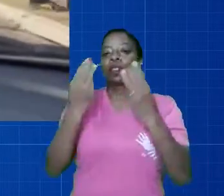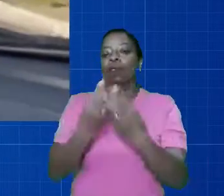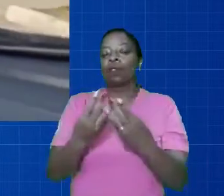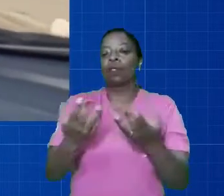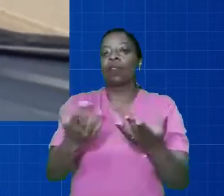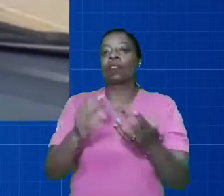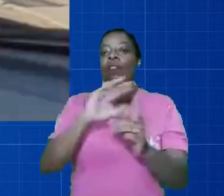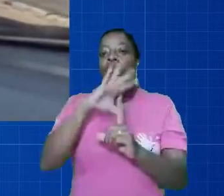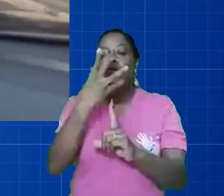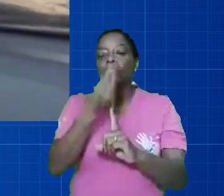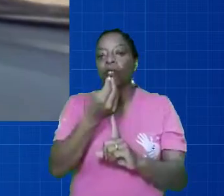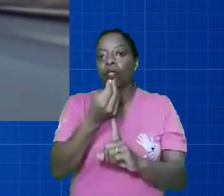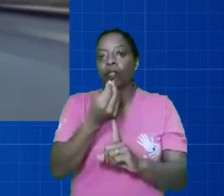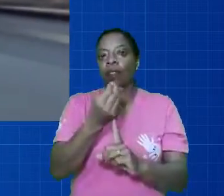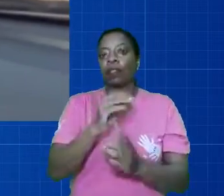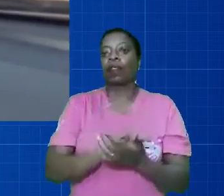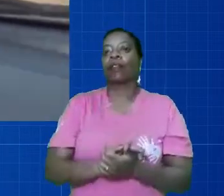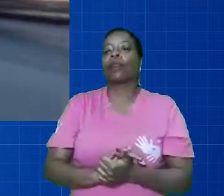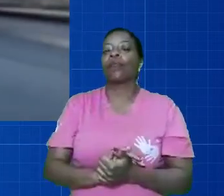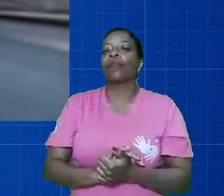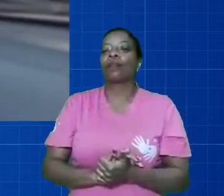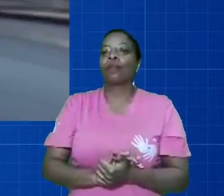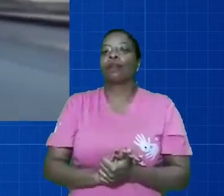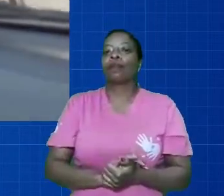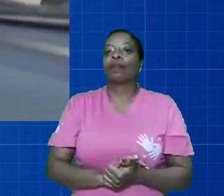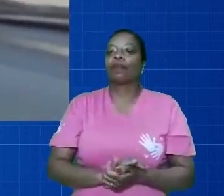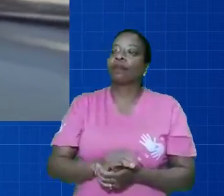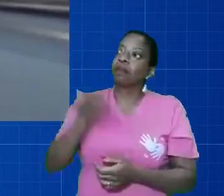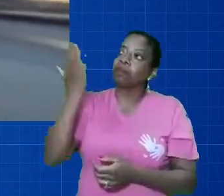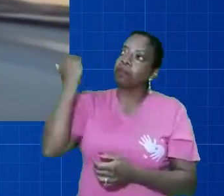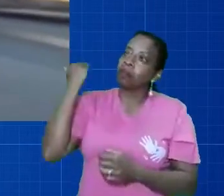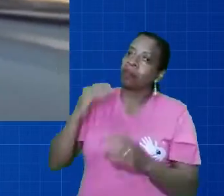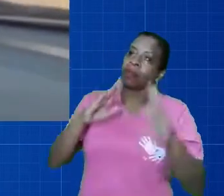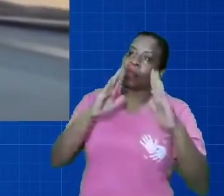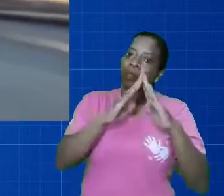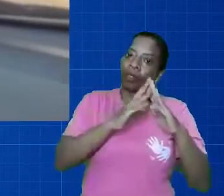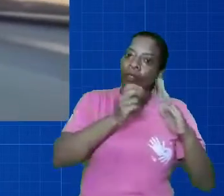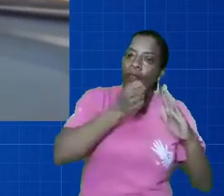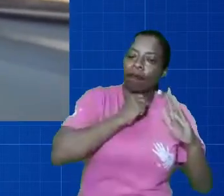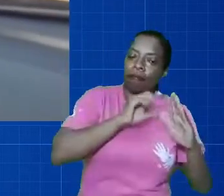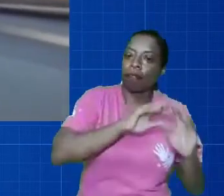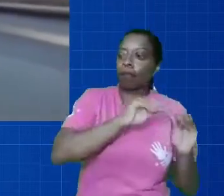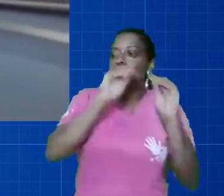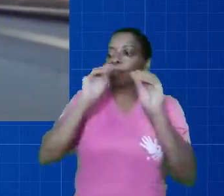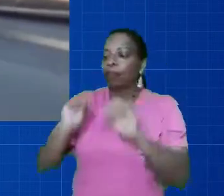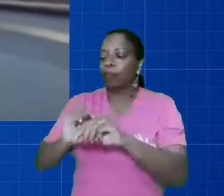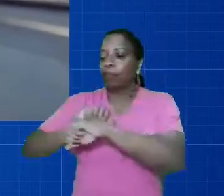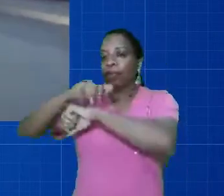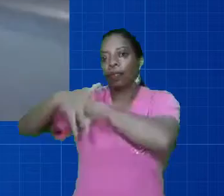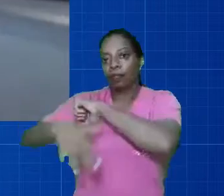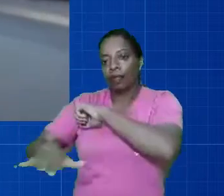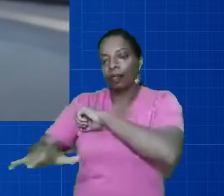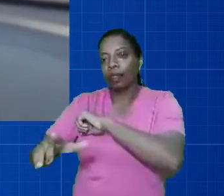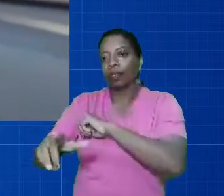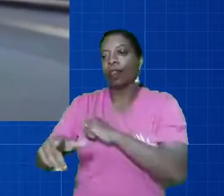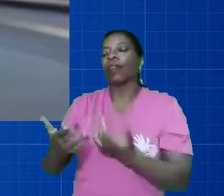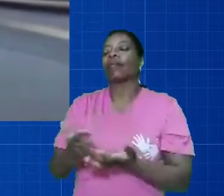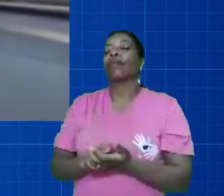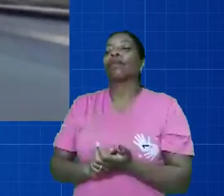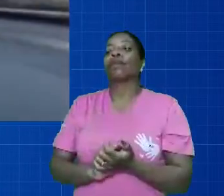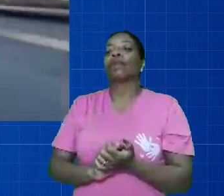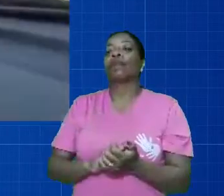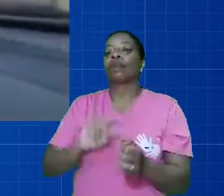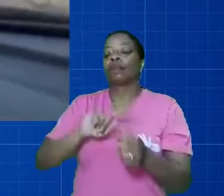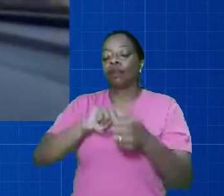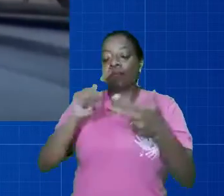Targino Silva, sem número, no Boqueirão. Depois funcionou no Parque Cachoeira. Funcionou na